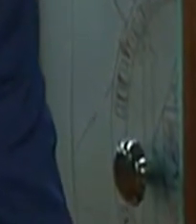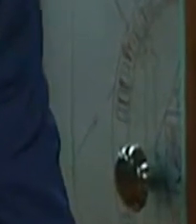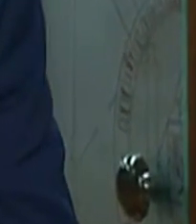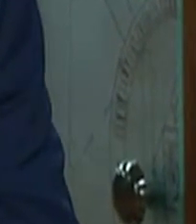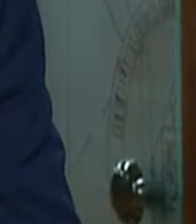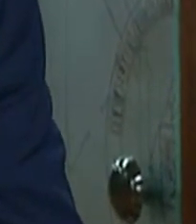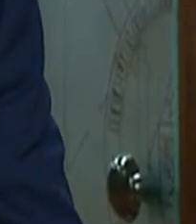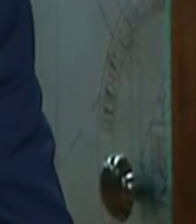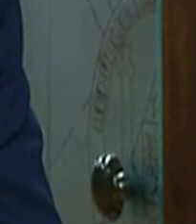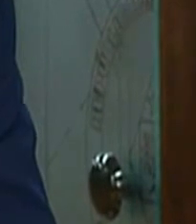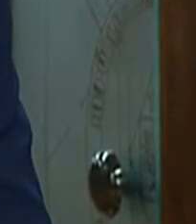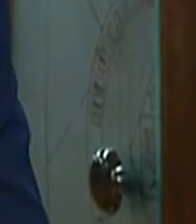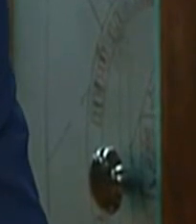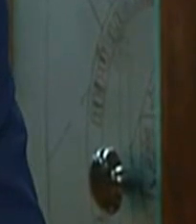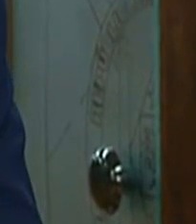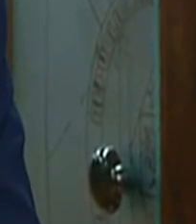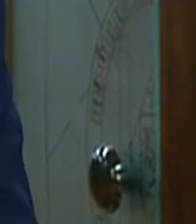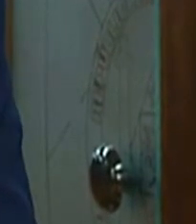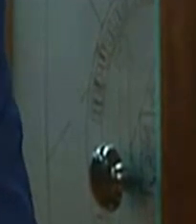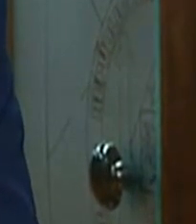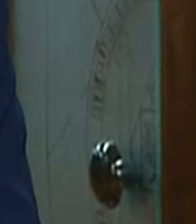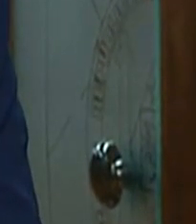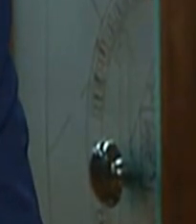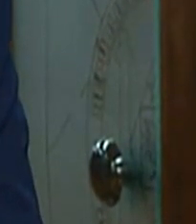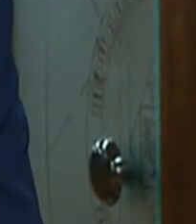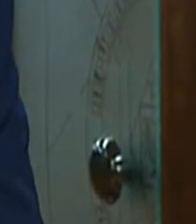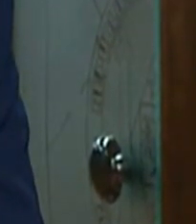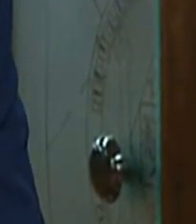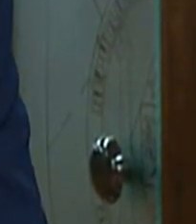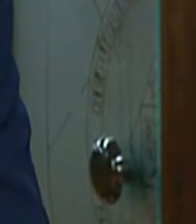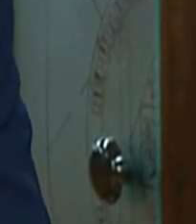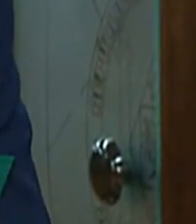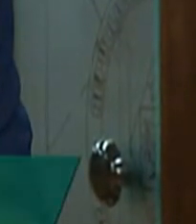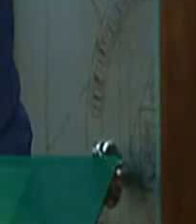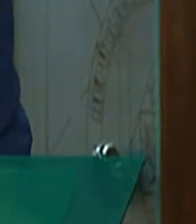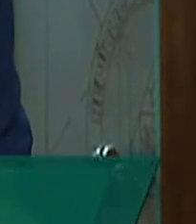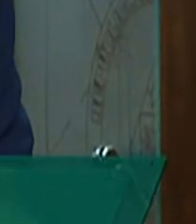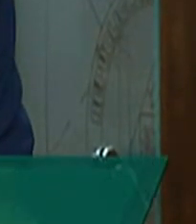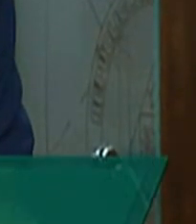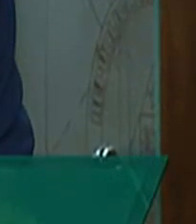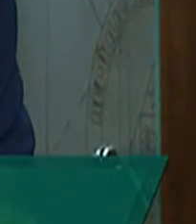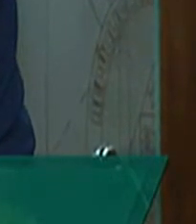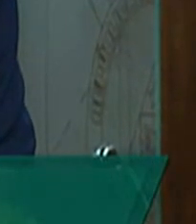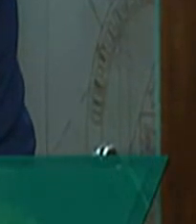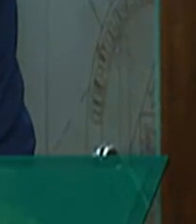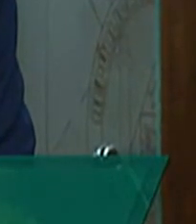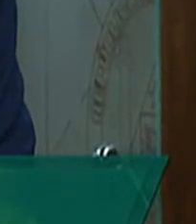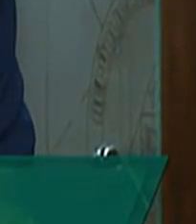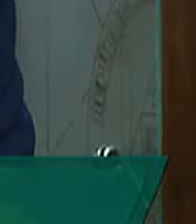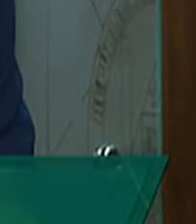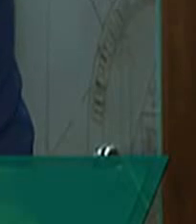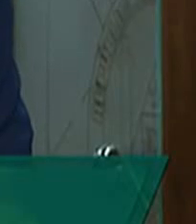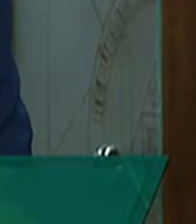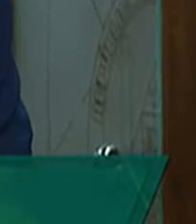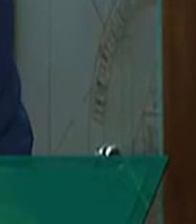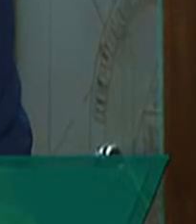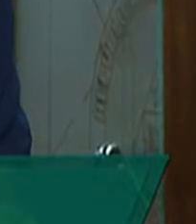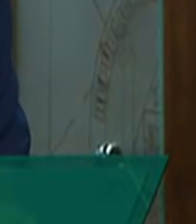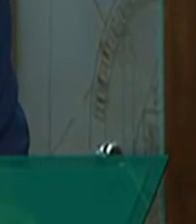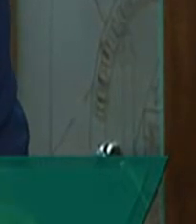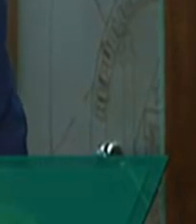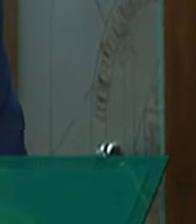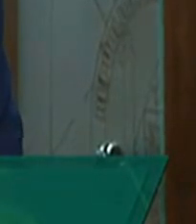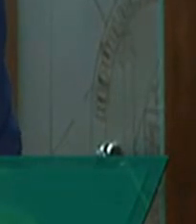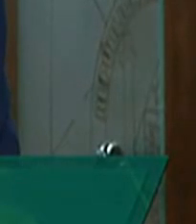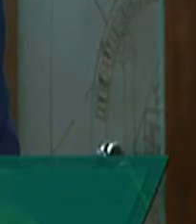o recesso parlamentar. Estamos providenciando legalmente essa manutenção aí, a prorrogação